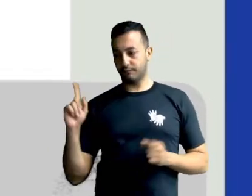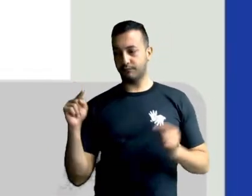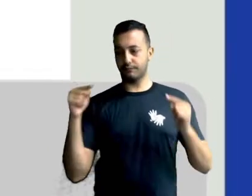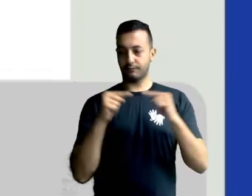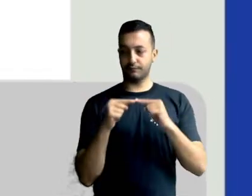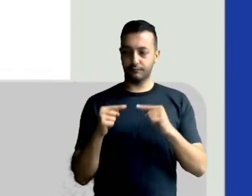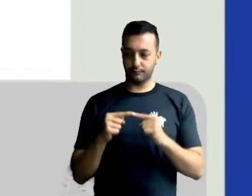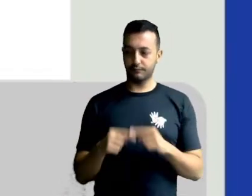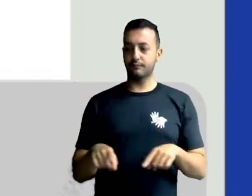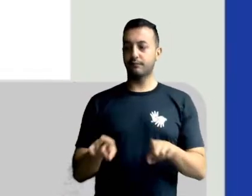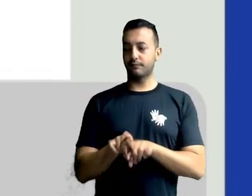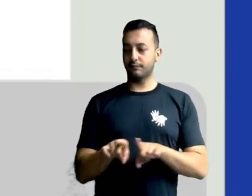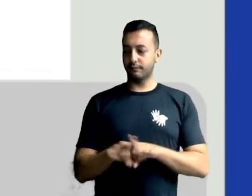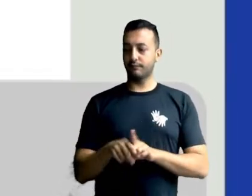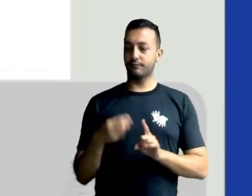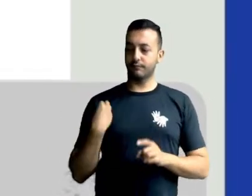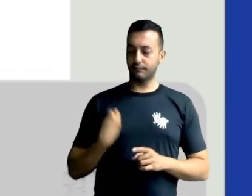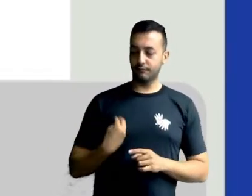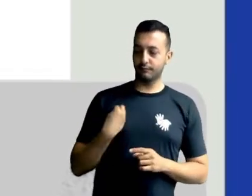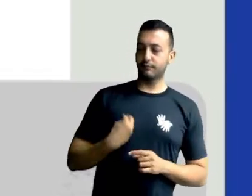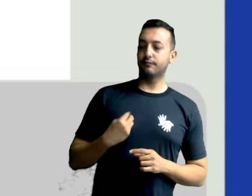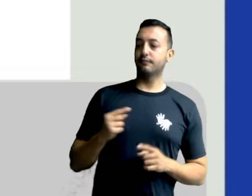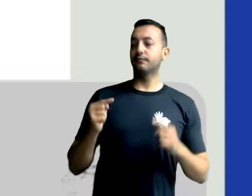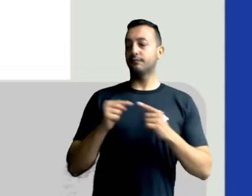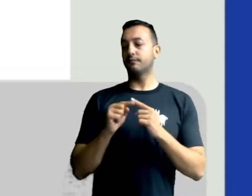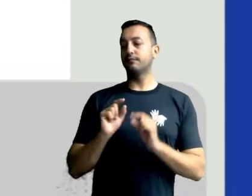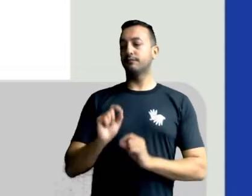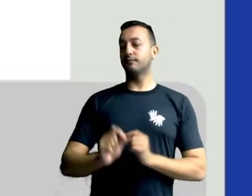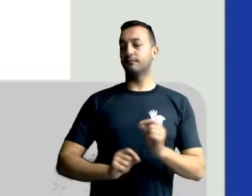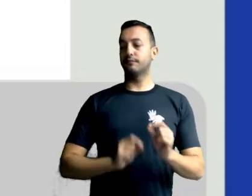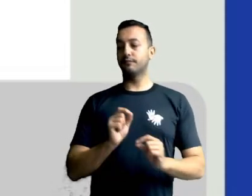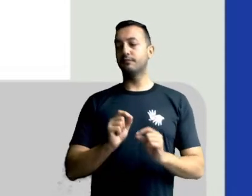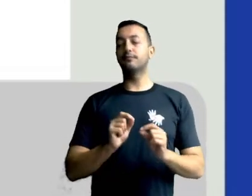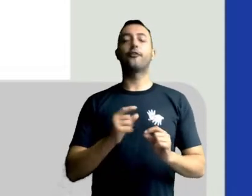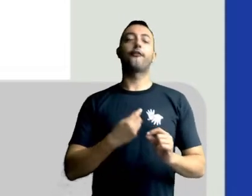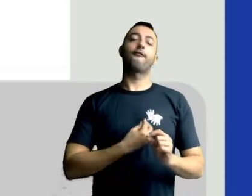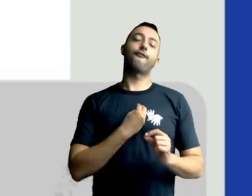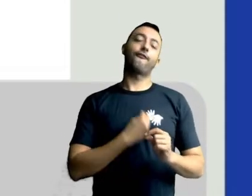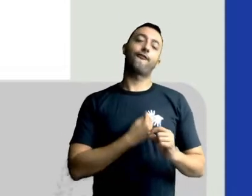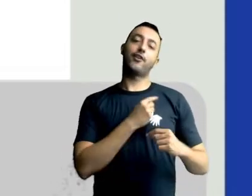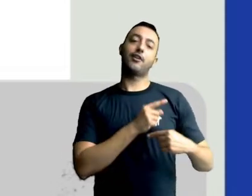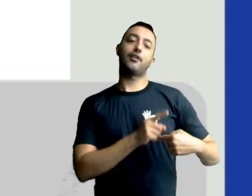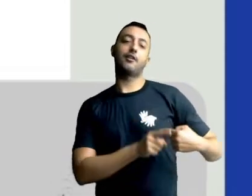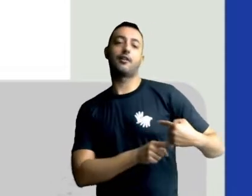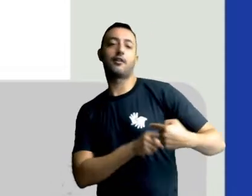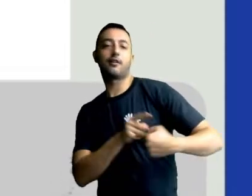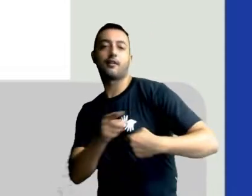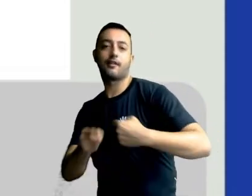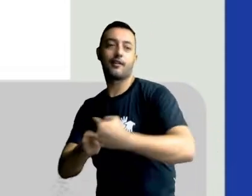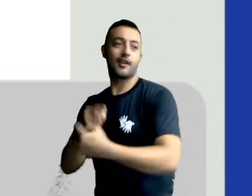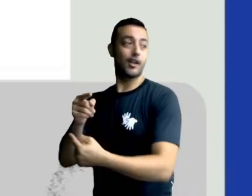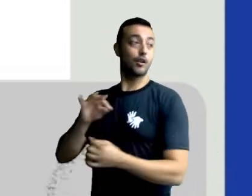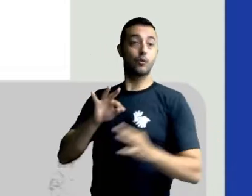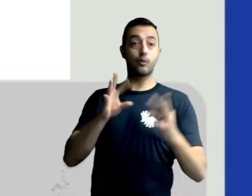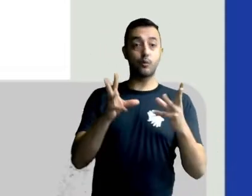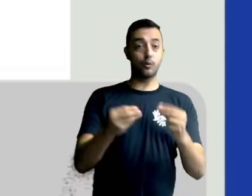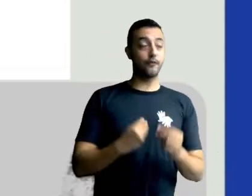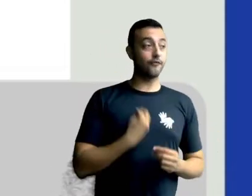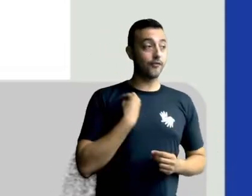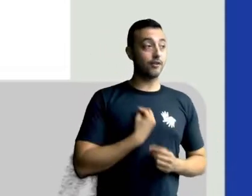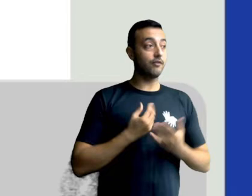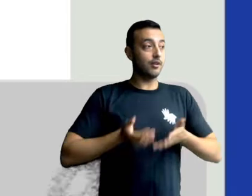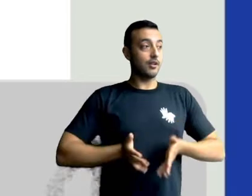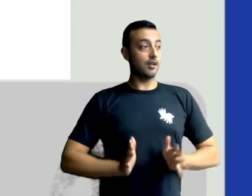Outra característica também dos seres vivos é o ciclo de vida. Todo ser